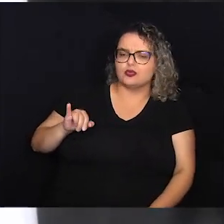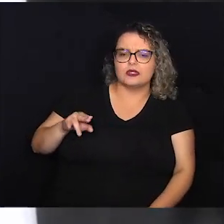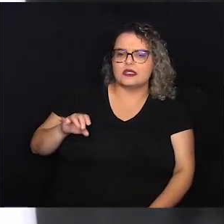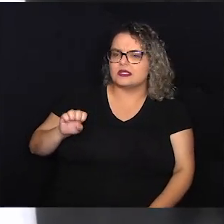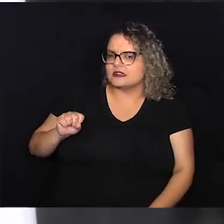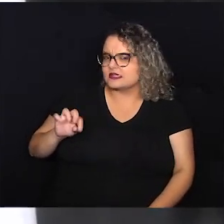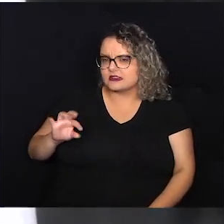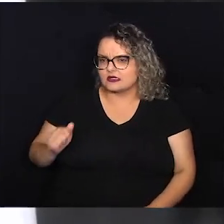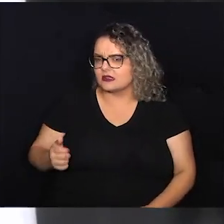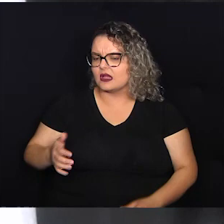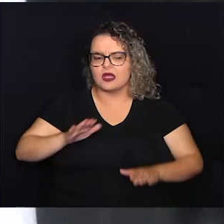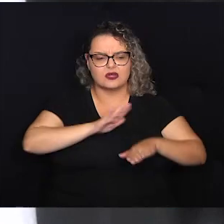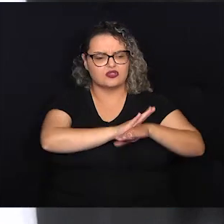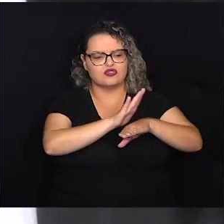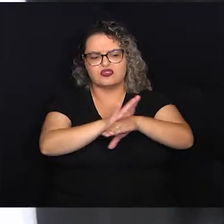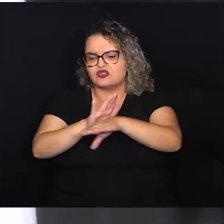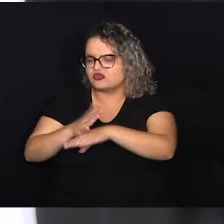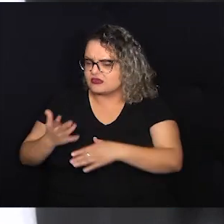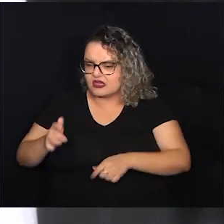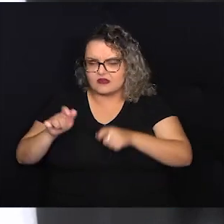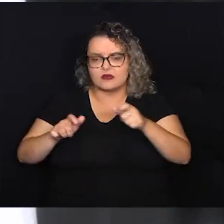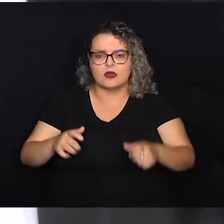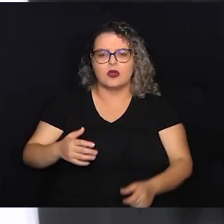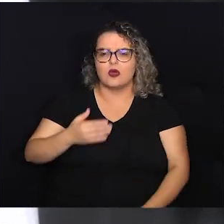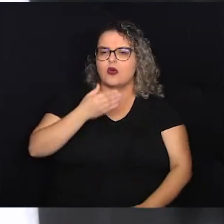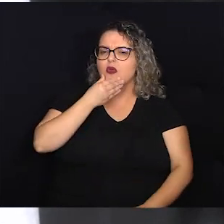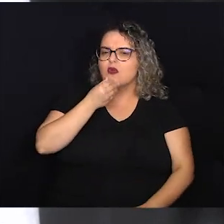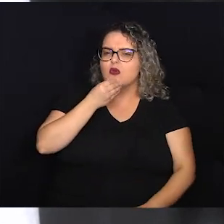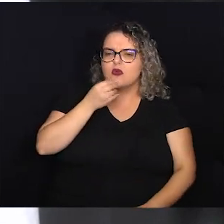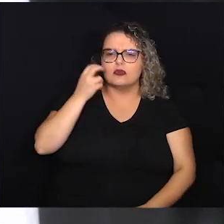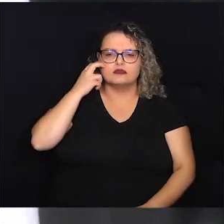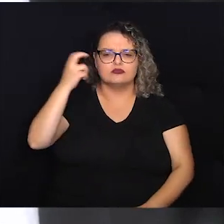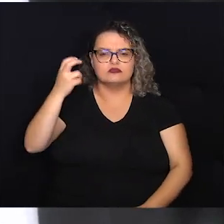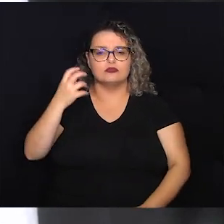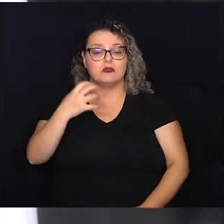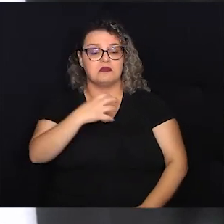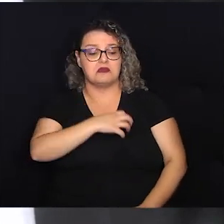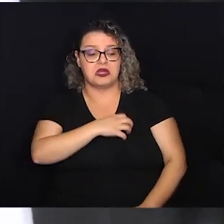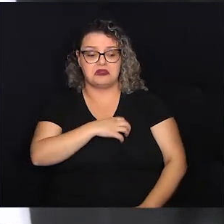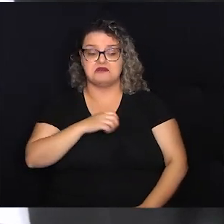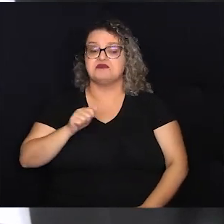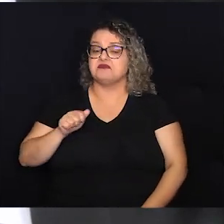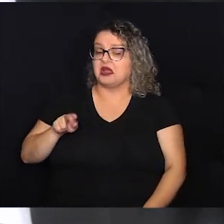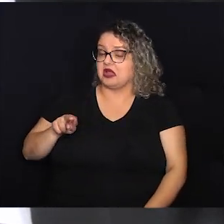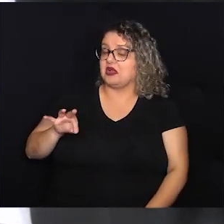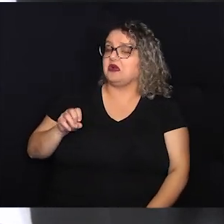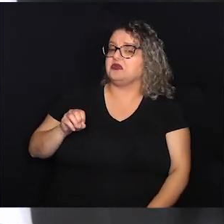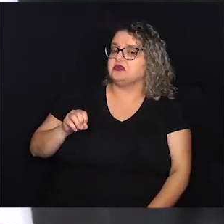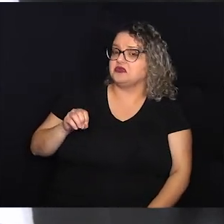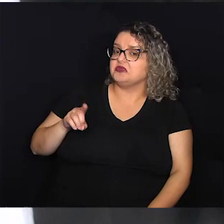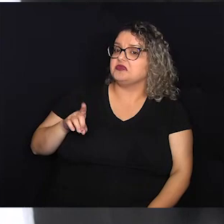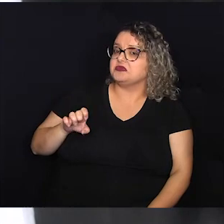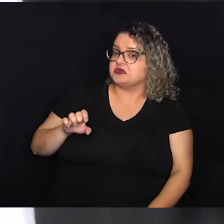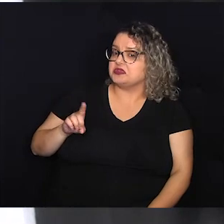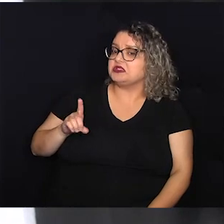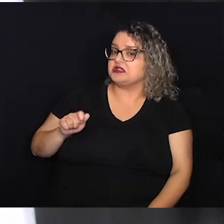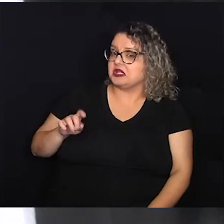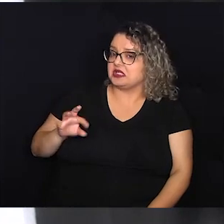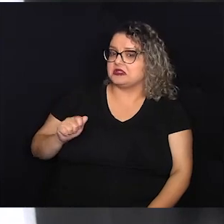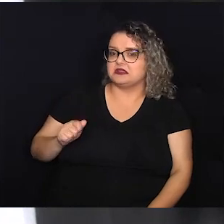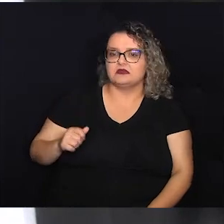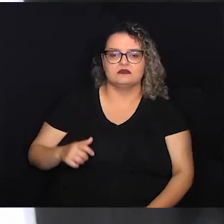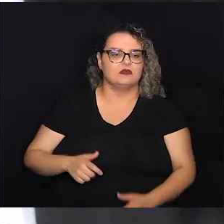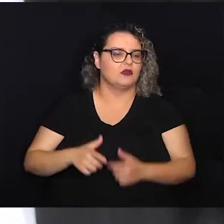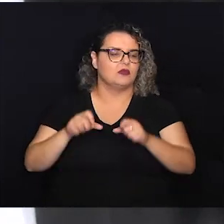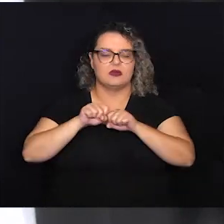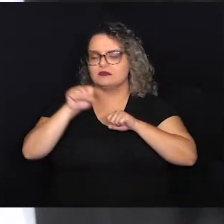vida dele era ajudar os demais, né? E um homem sábio, um baiano autodidata, que é o